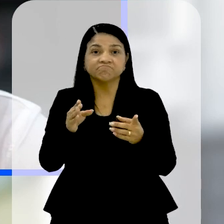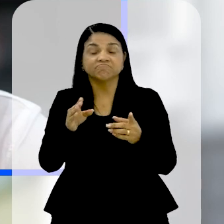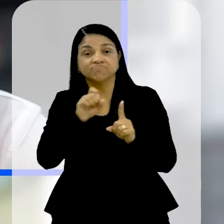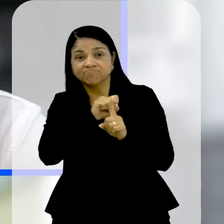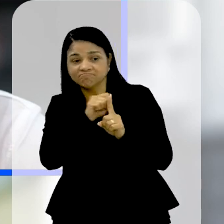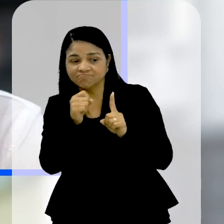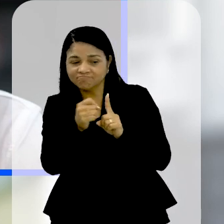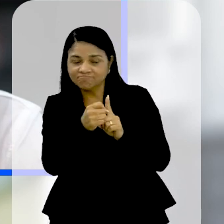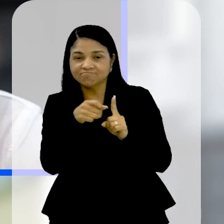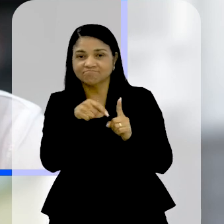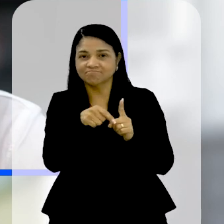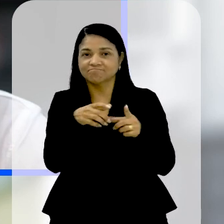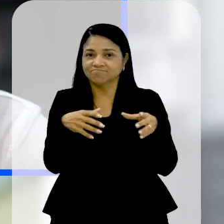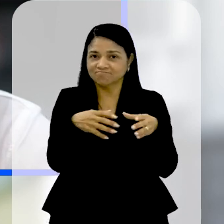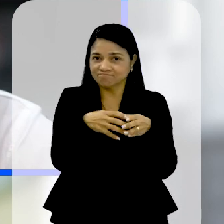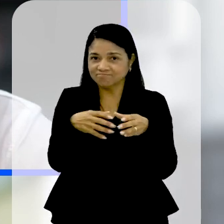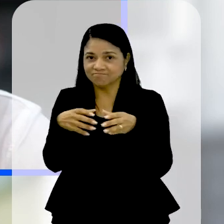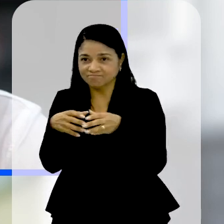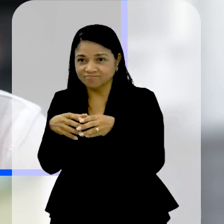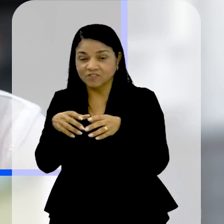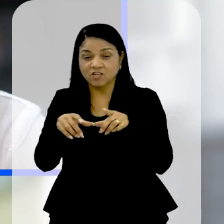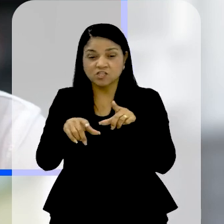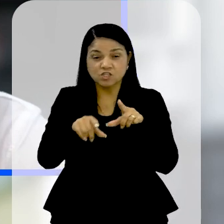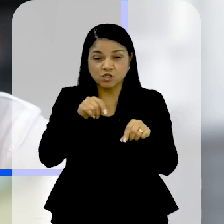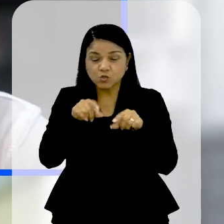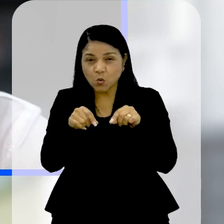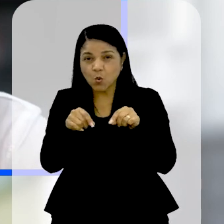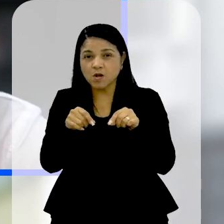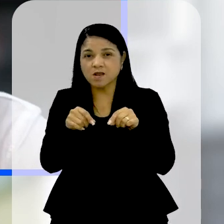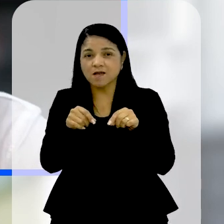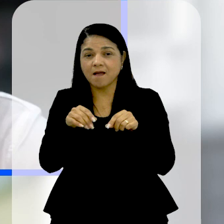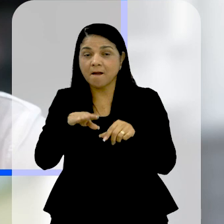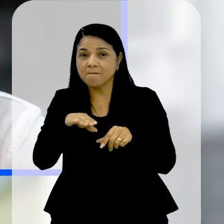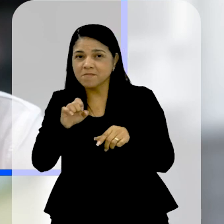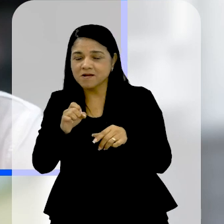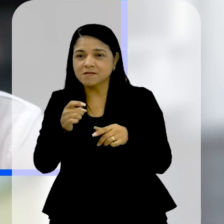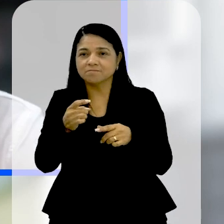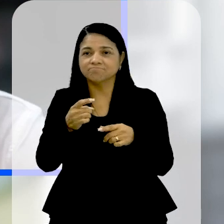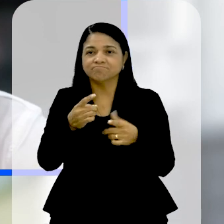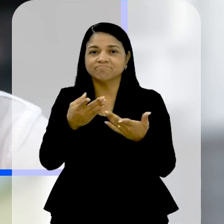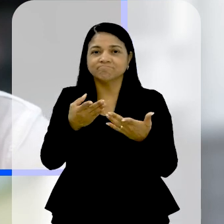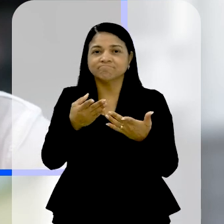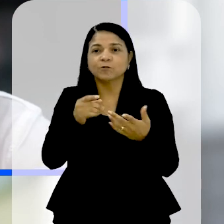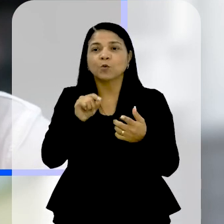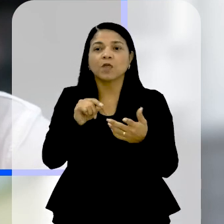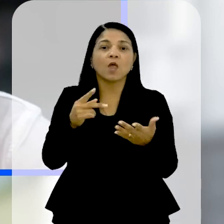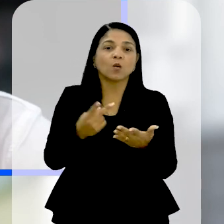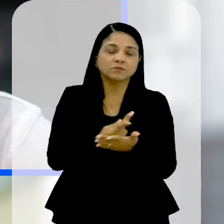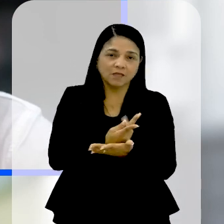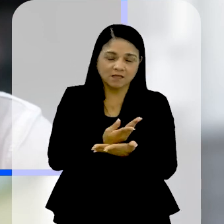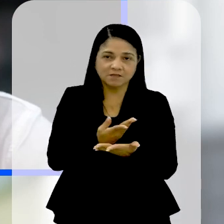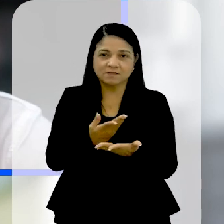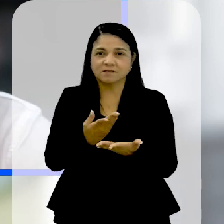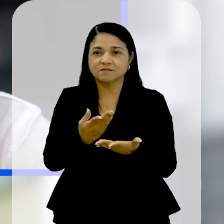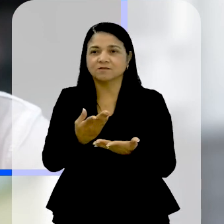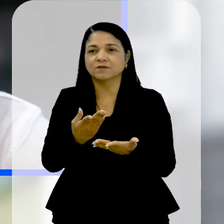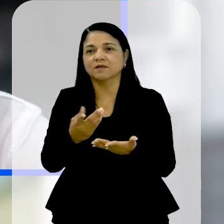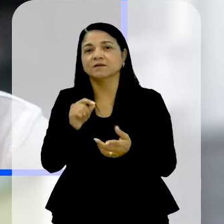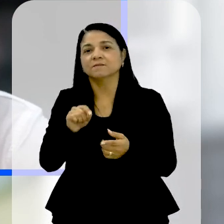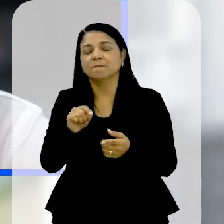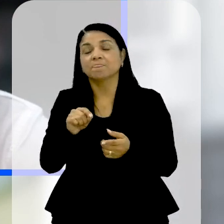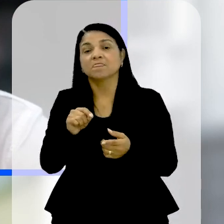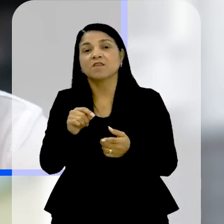por questões sociais, muitas vezes, ou de escolhas, a mãe não consegue aumentar, ela acaba oferecendo fórmulas